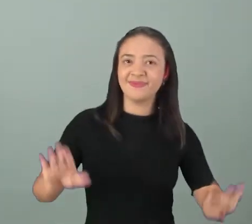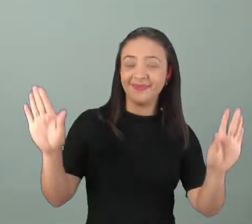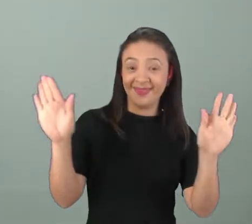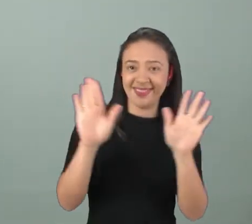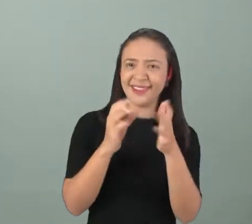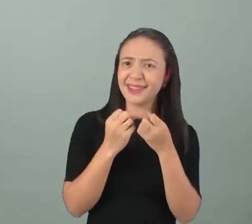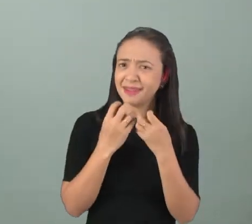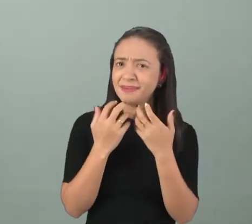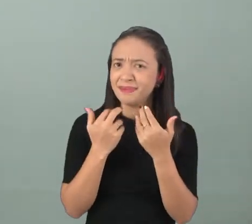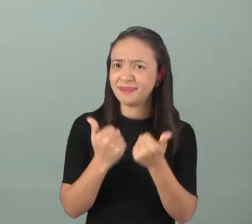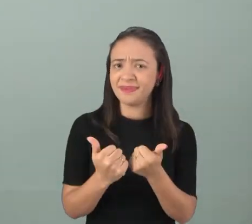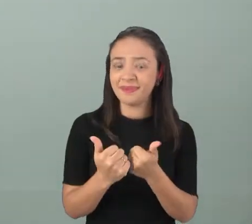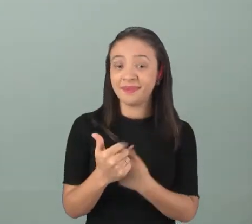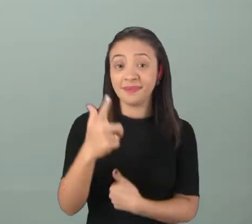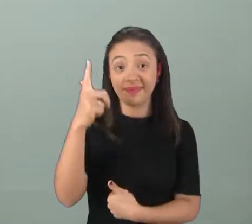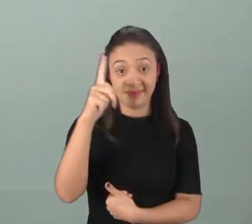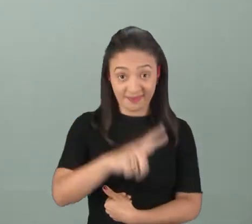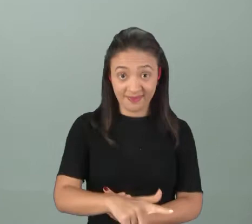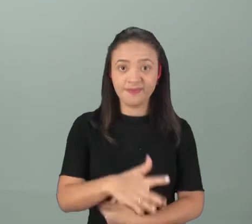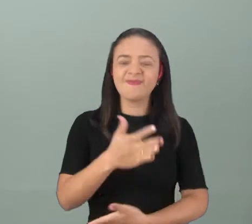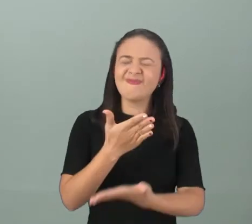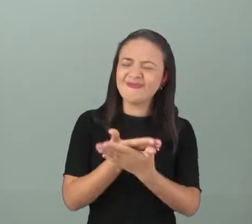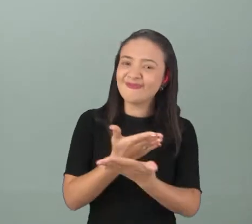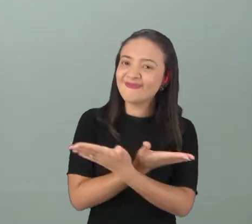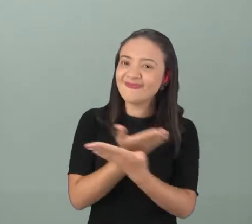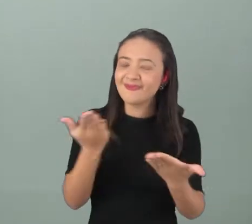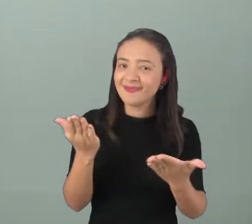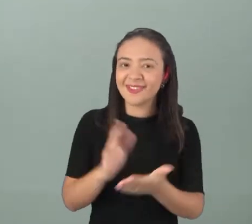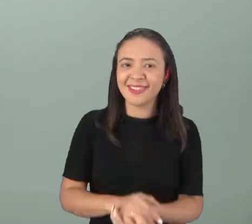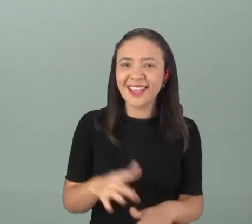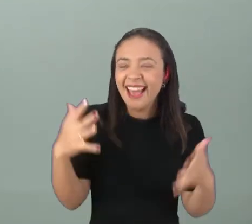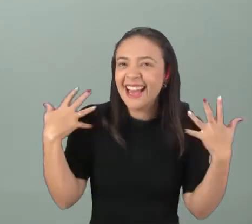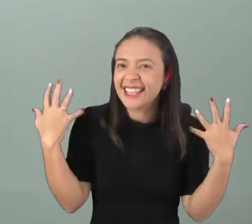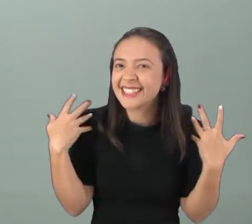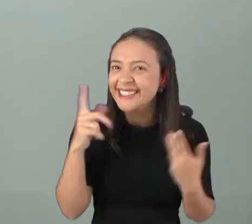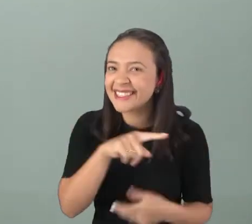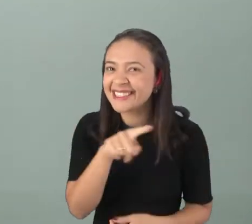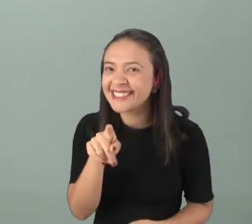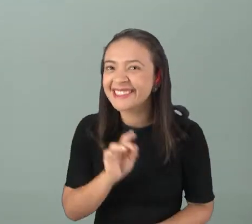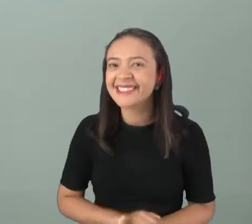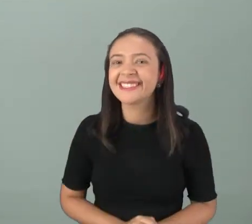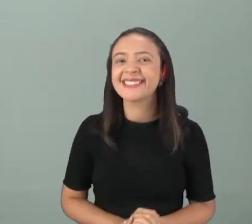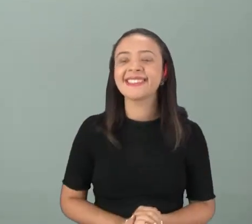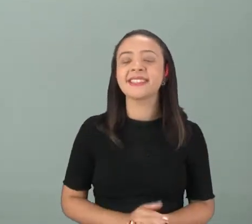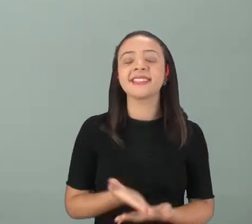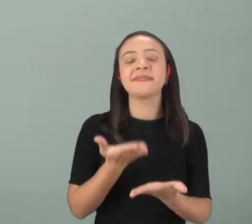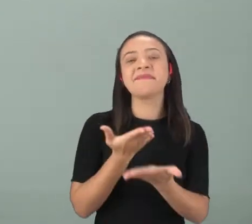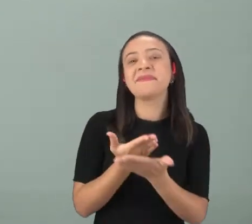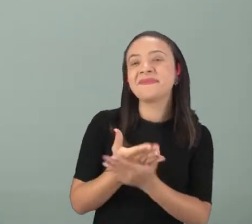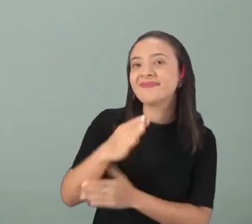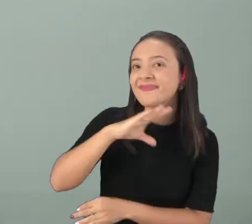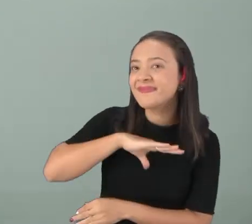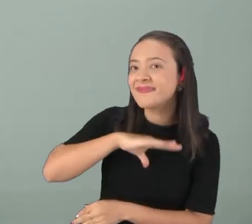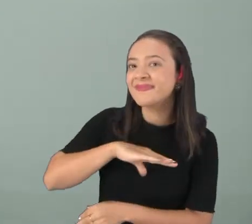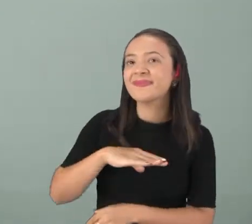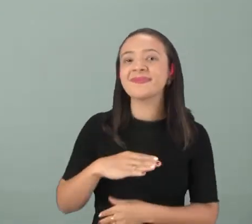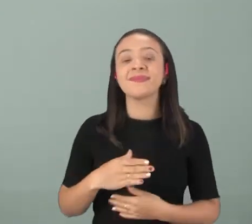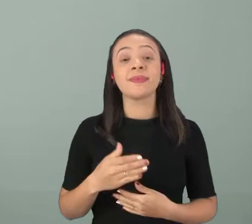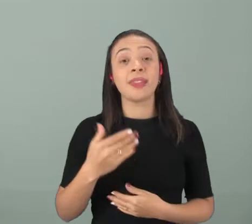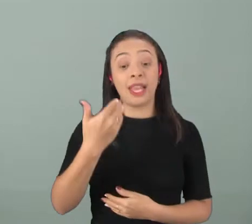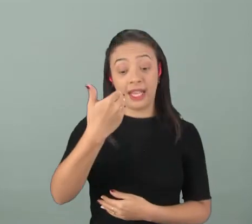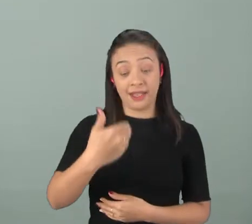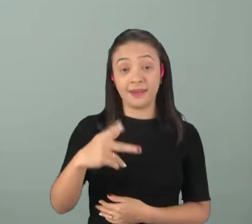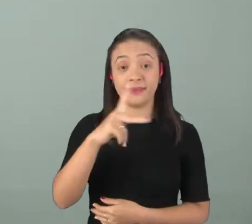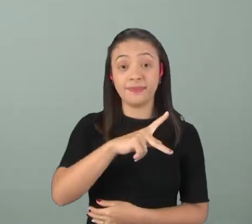Olá, pessoal, tudo bem? Estou de volta para mais uma aula com vocês. Estão animados? Nossa aula de língua portuguesa. Sou a professora